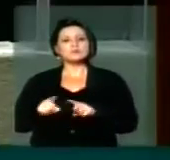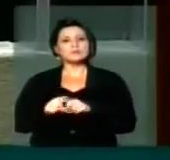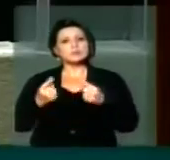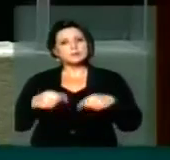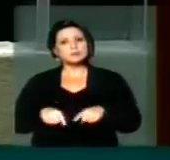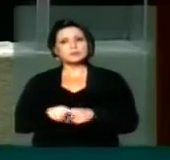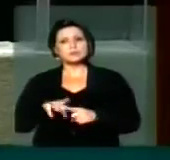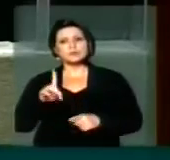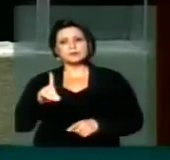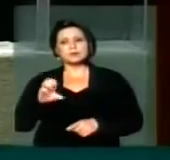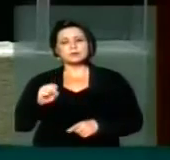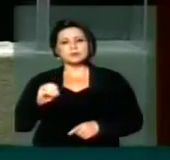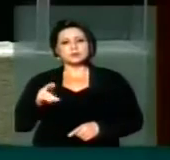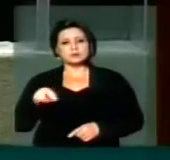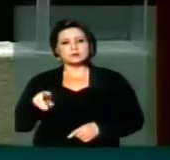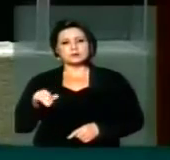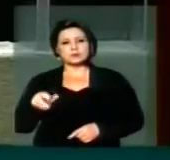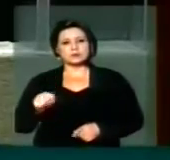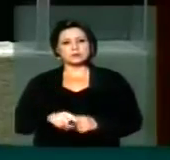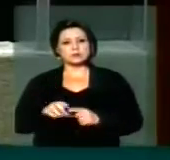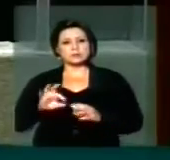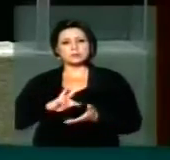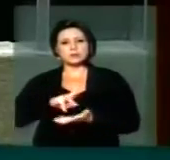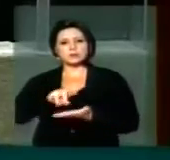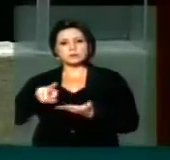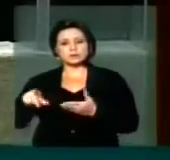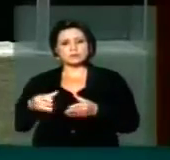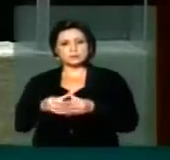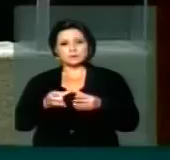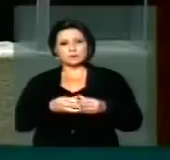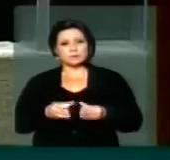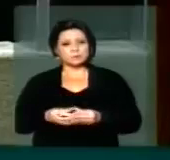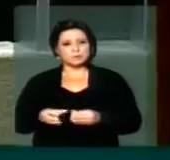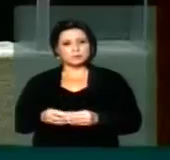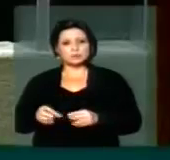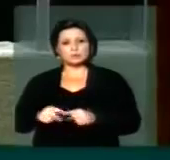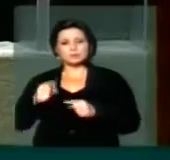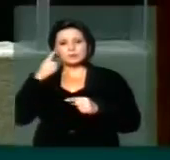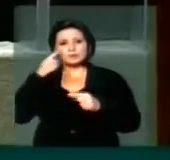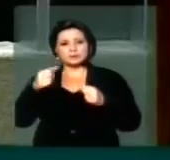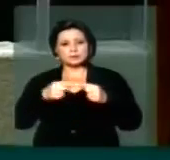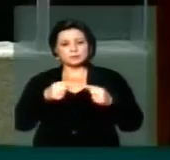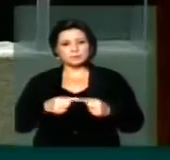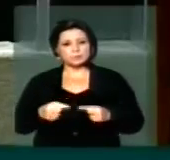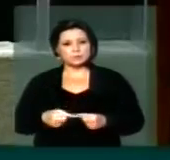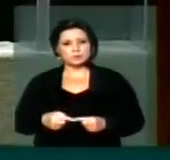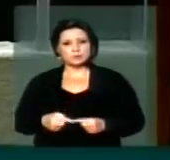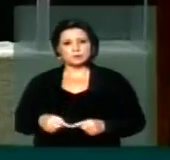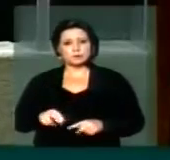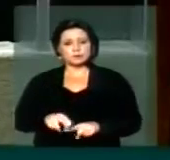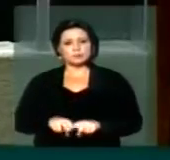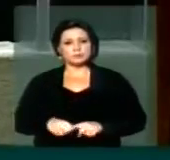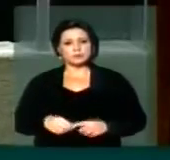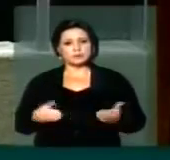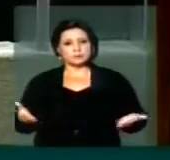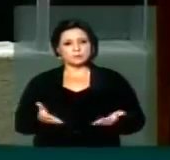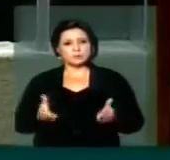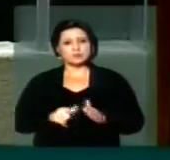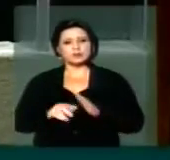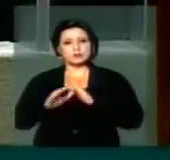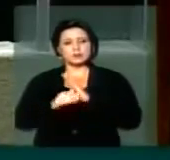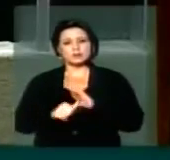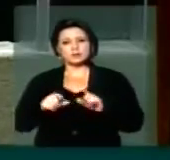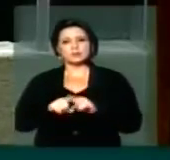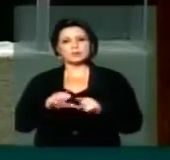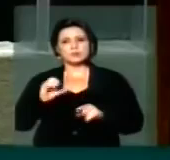as desonerações para todos os setores aqui na casa, por coerência. Por isso que agora tem roubo